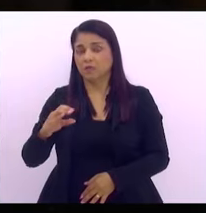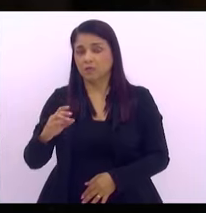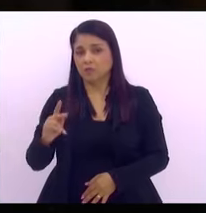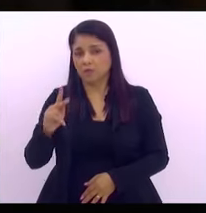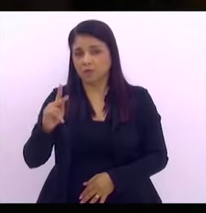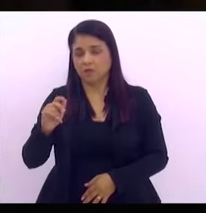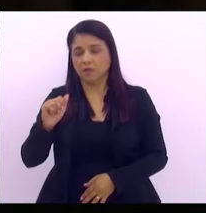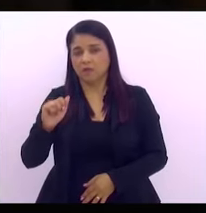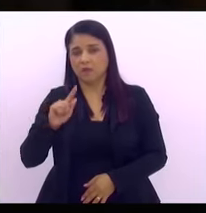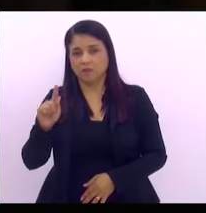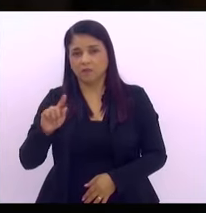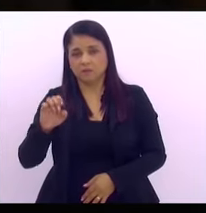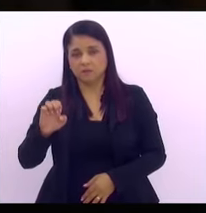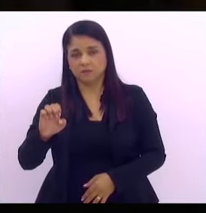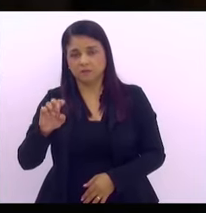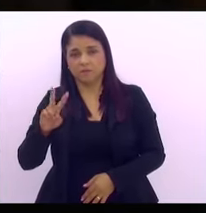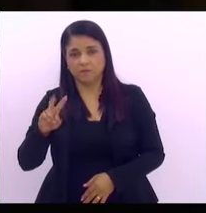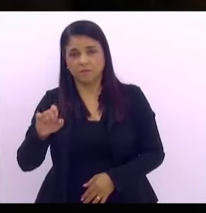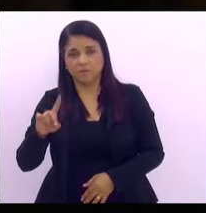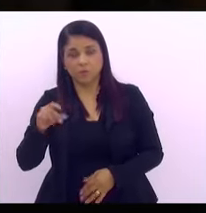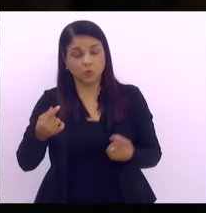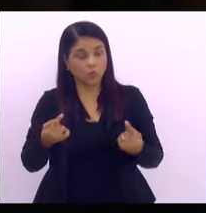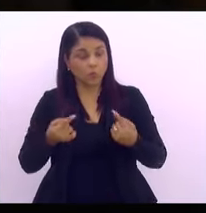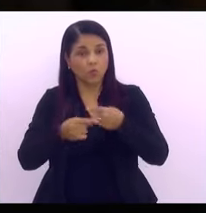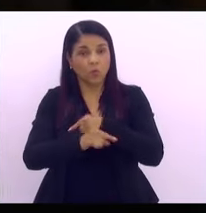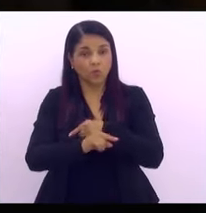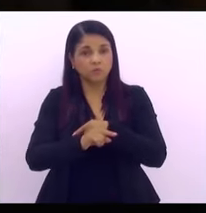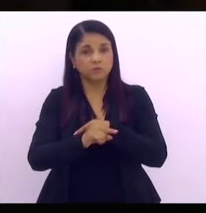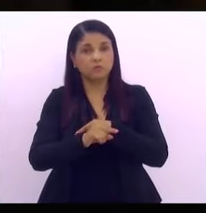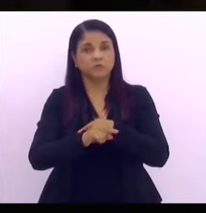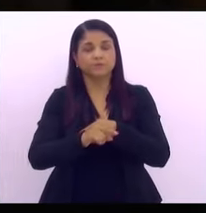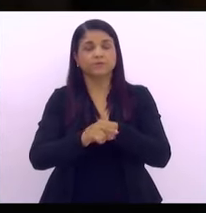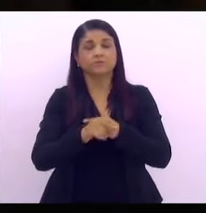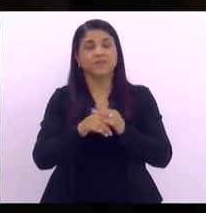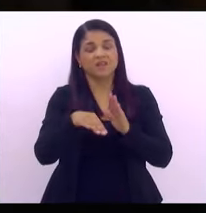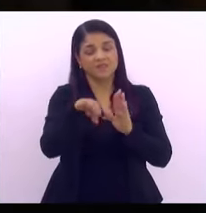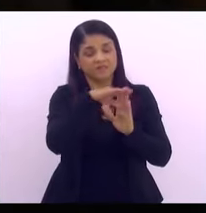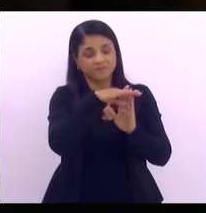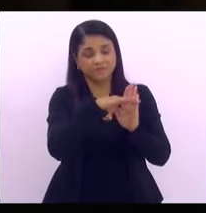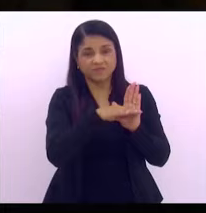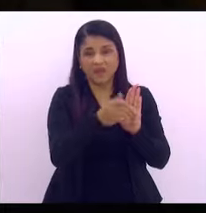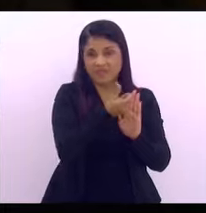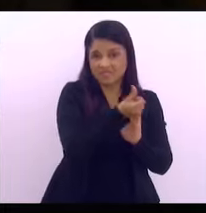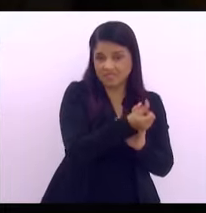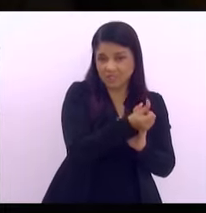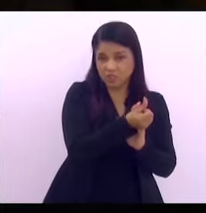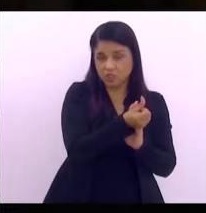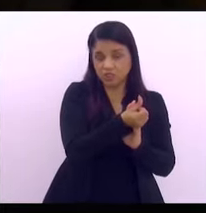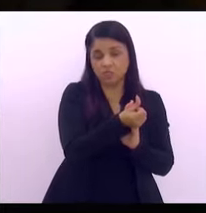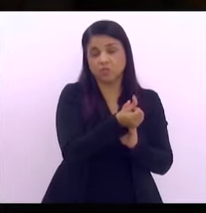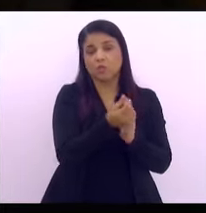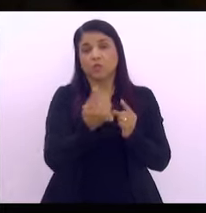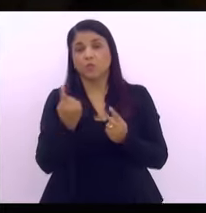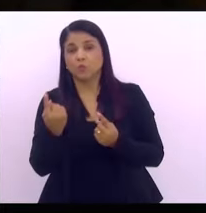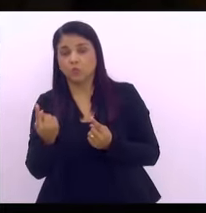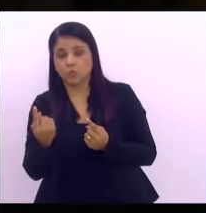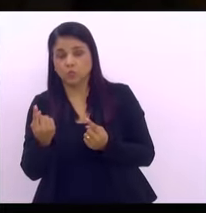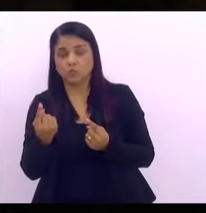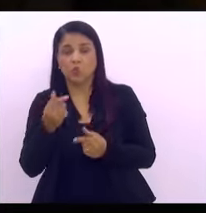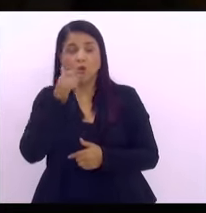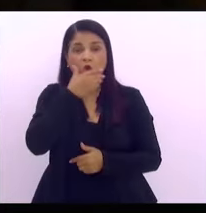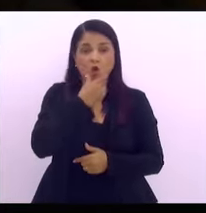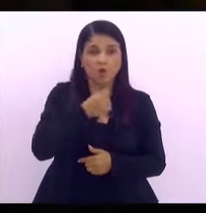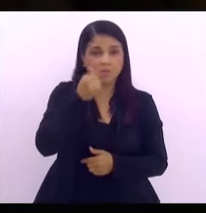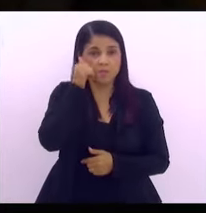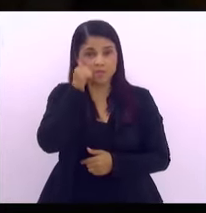movimento contrário à implementação da escala 6x1, que, na prática, permite com que as trabalhadoras e os